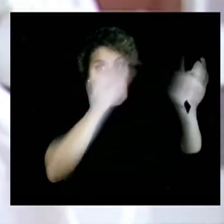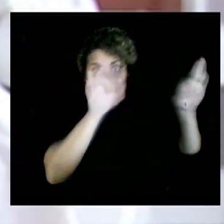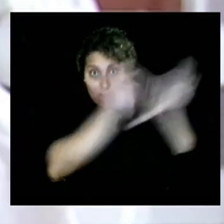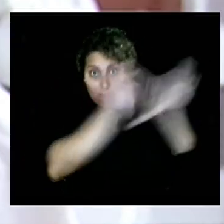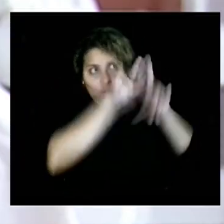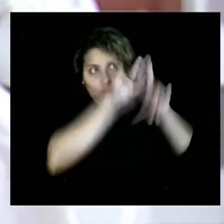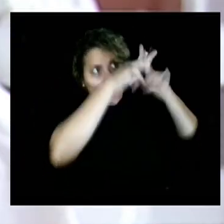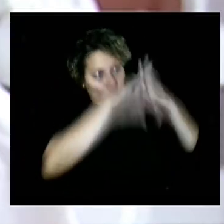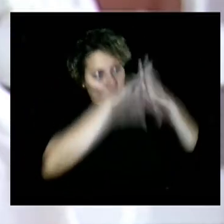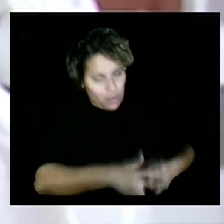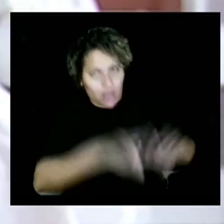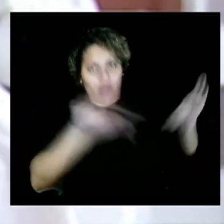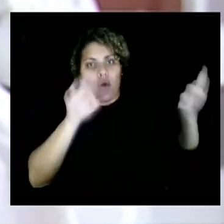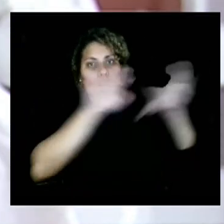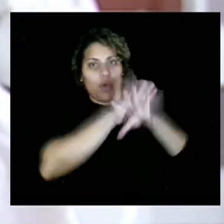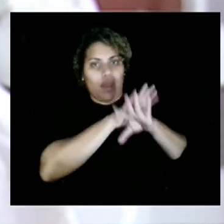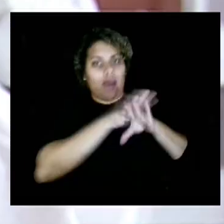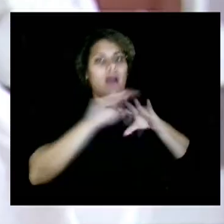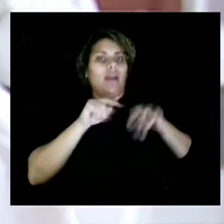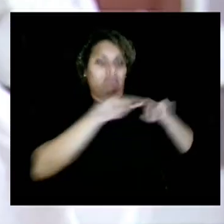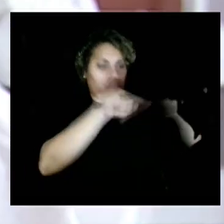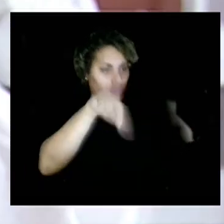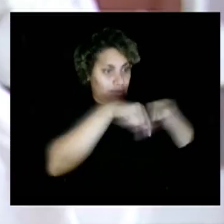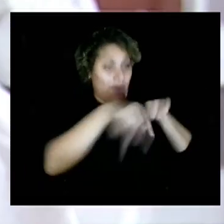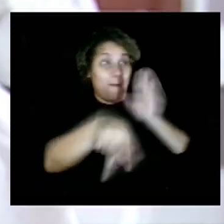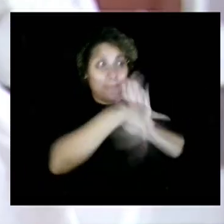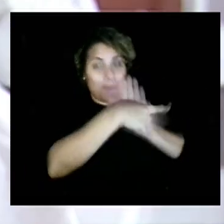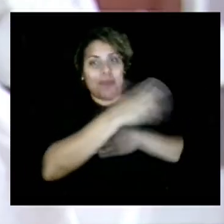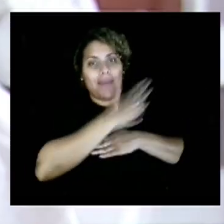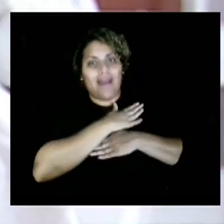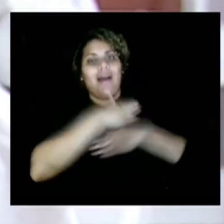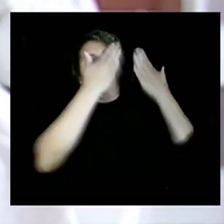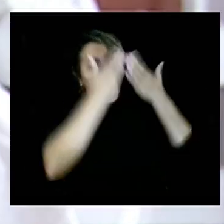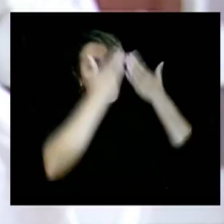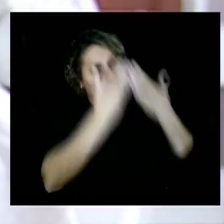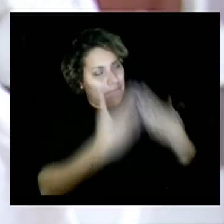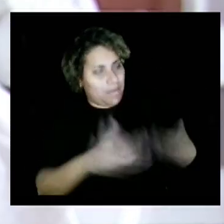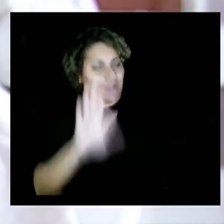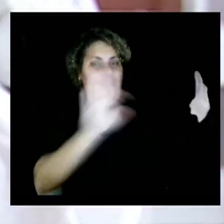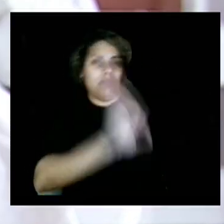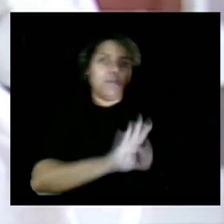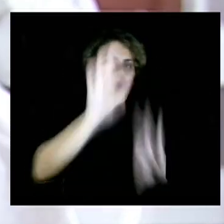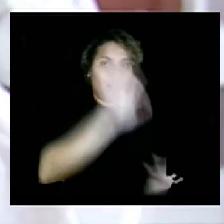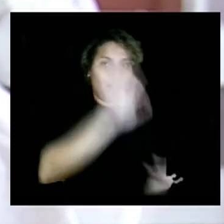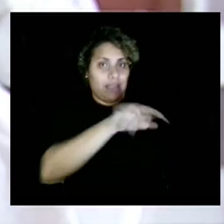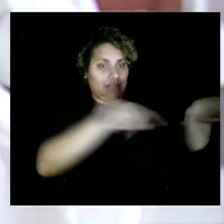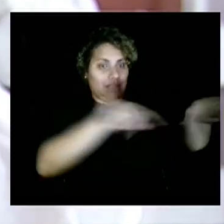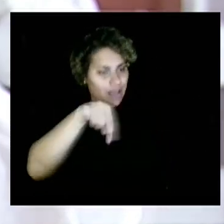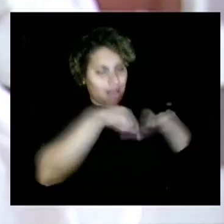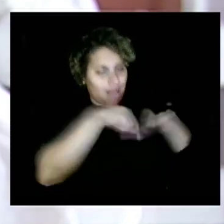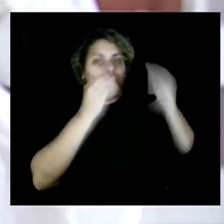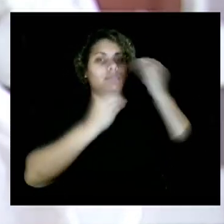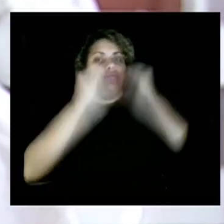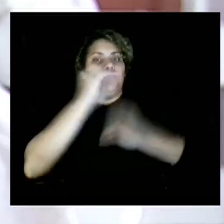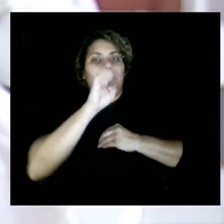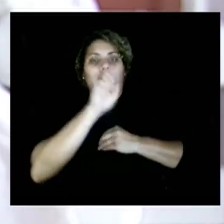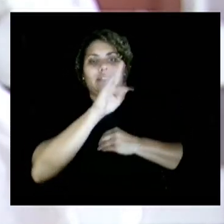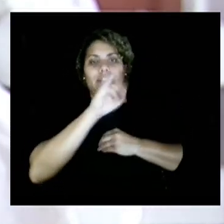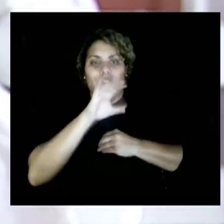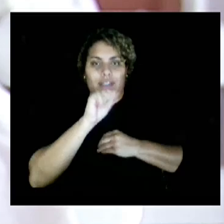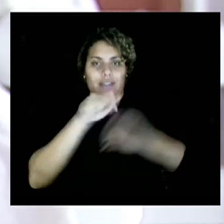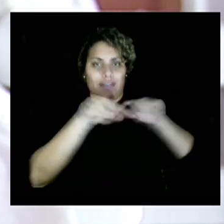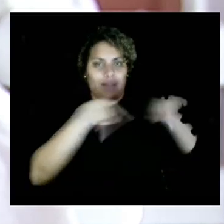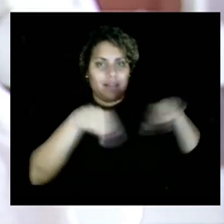meu espaço, aí sim eu montei uma sala de estética, que a gente falava cabine antigamente, era diferente,